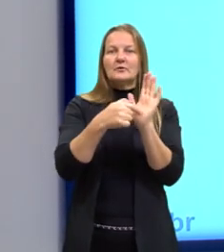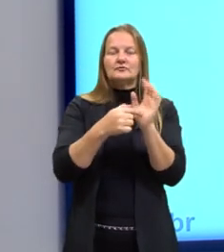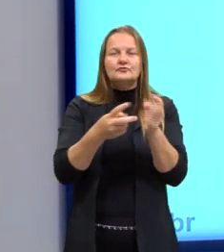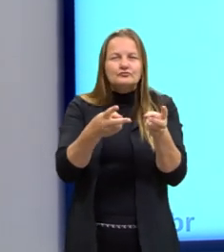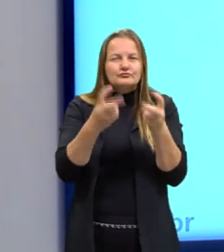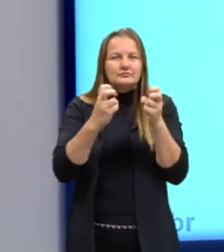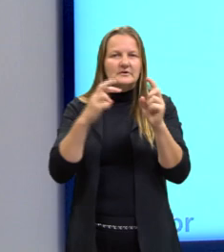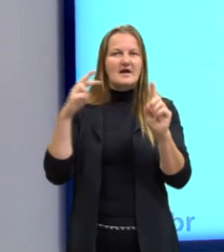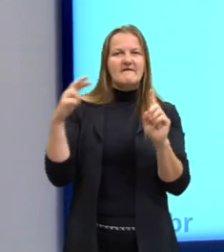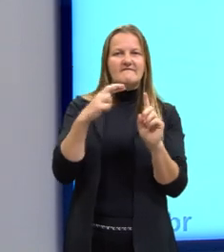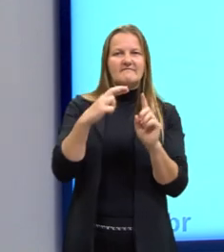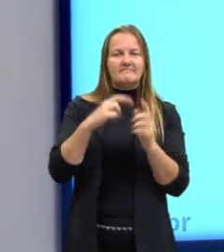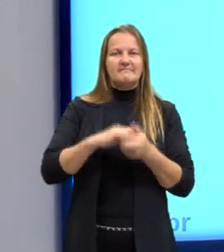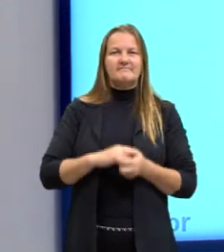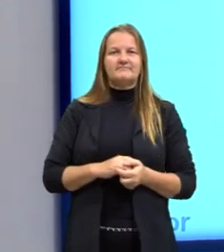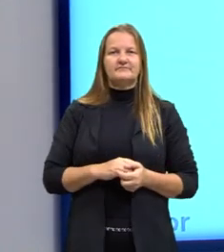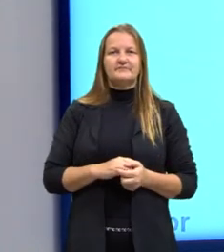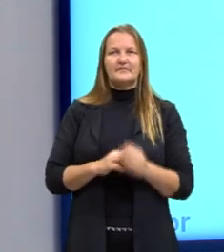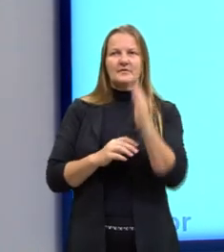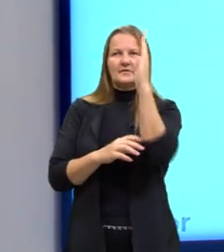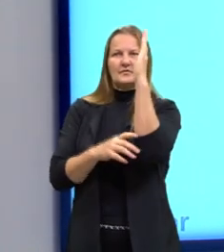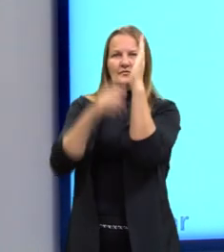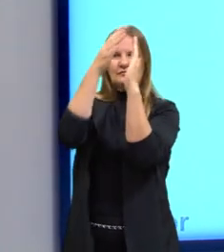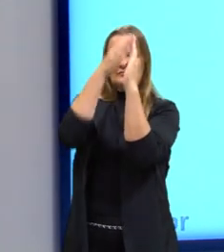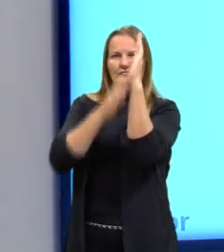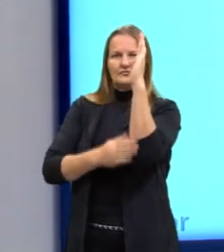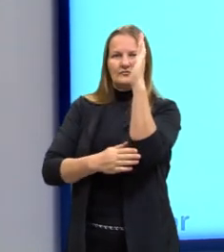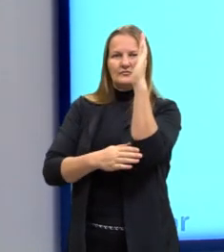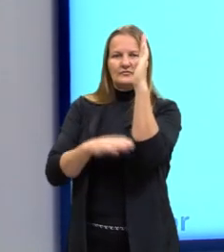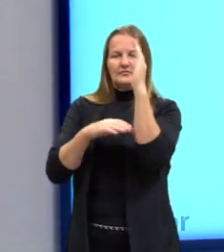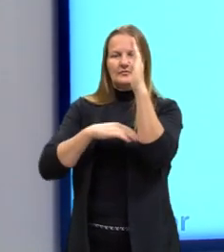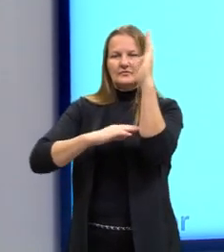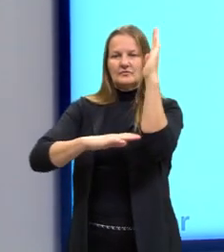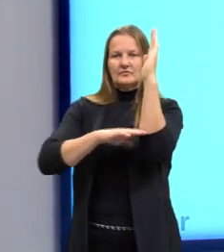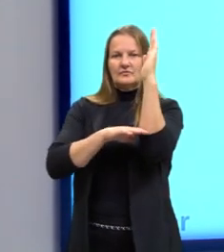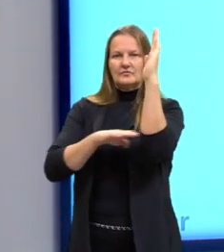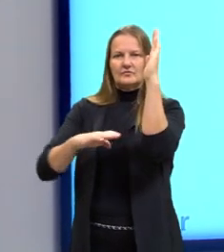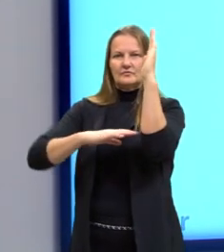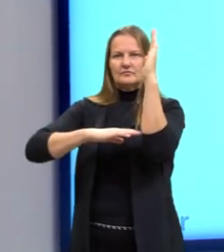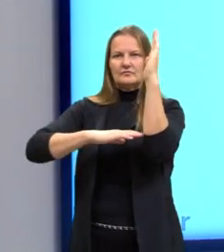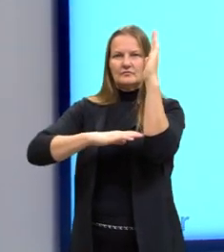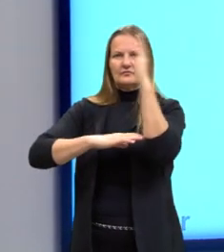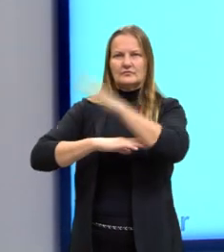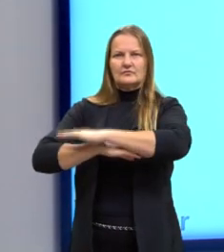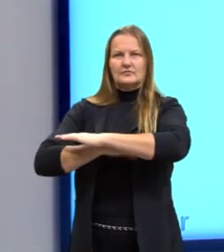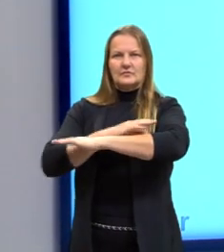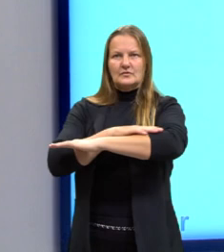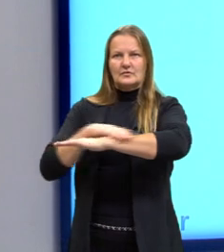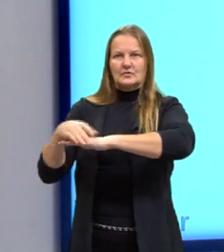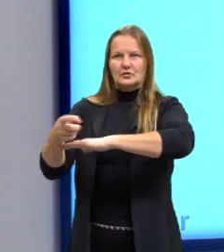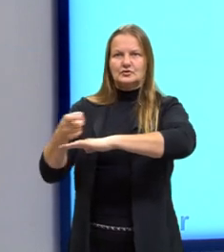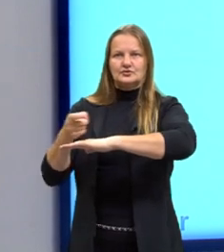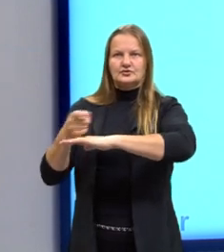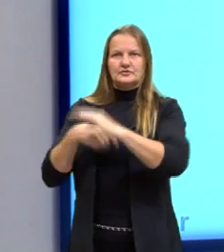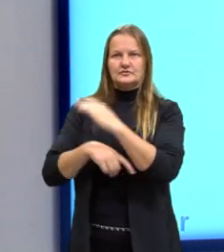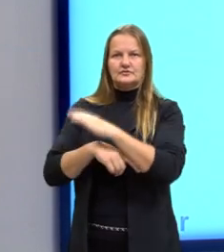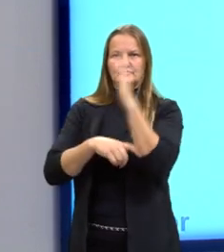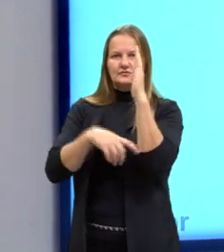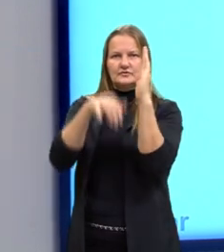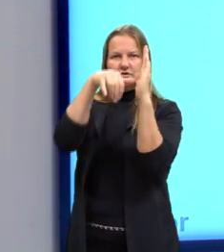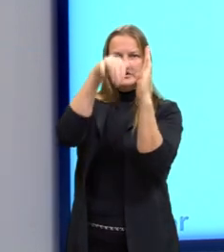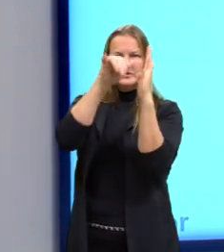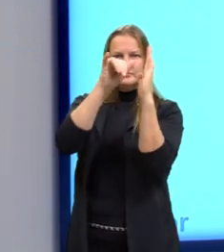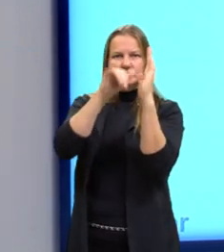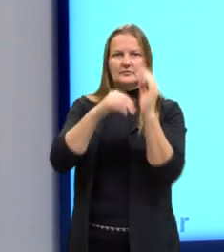né Tá e mantenho aqui o eixo cartesiano x y e as forças na minha no mesmo sentido para